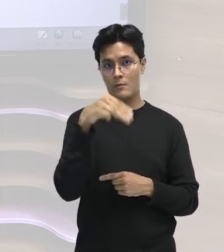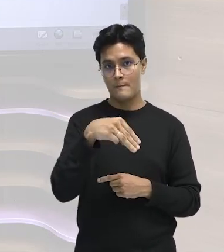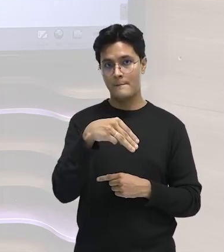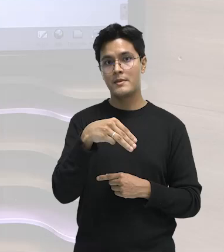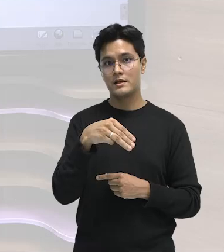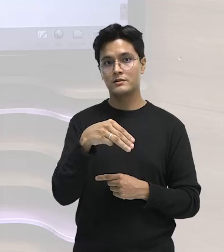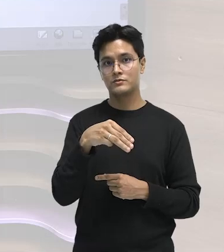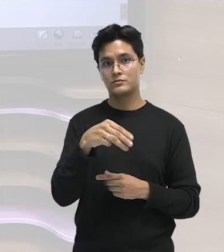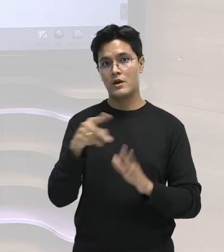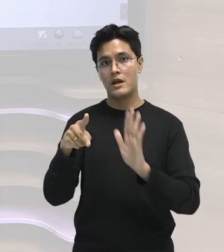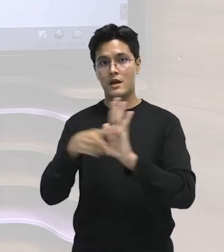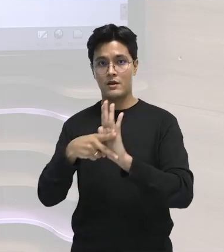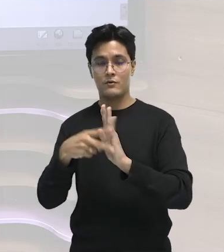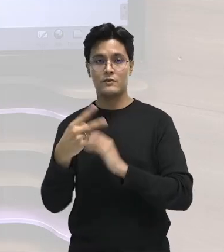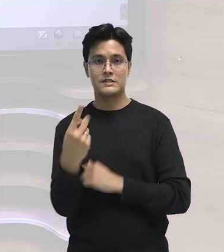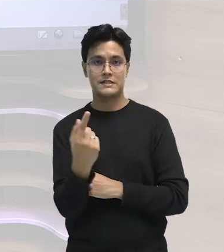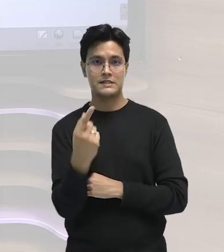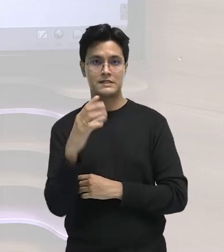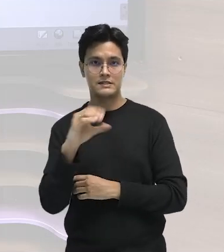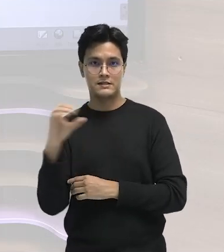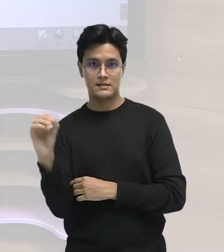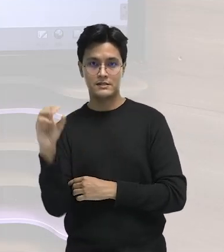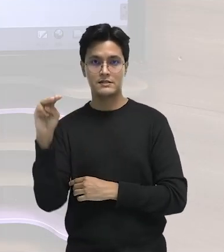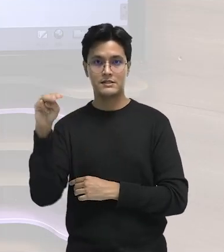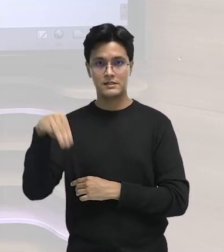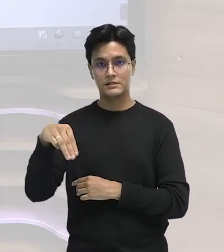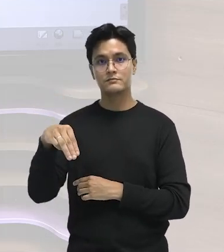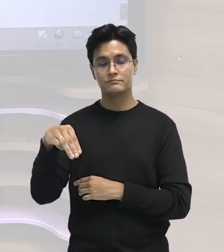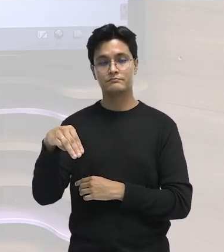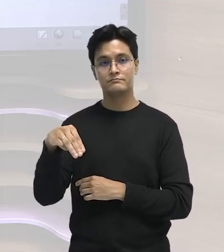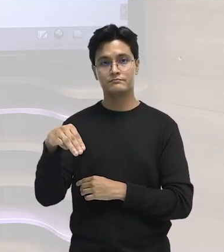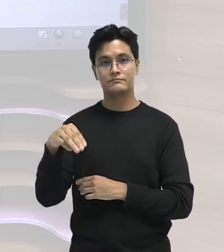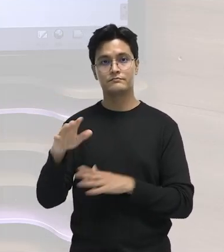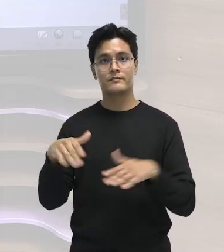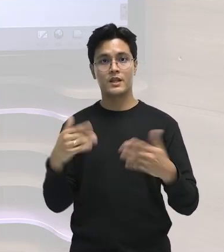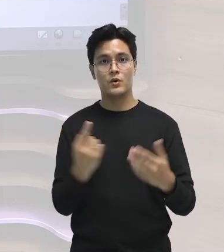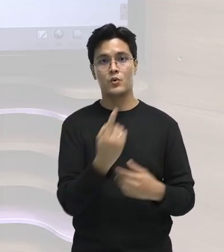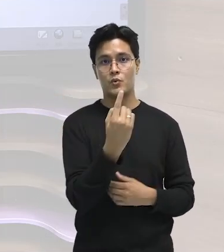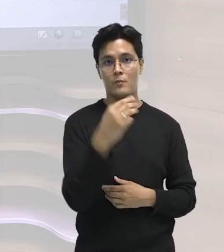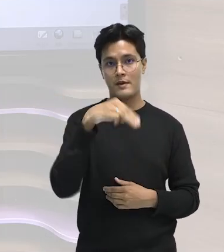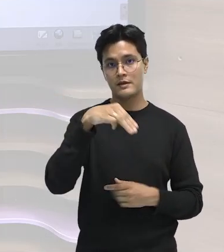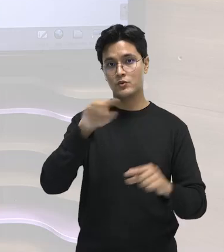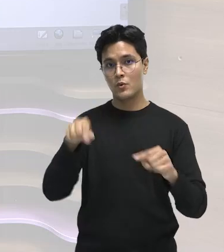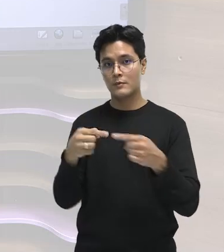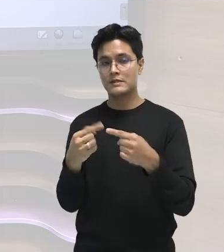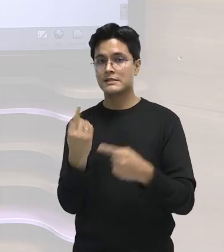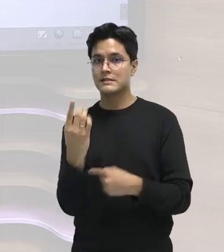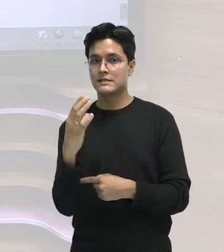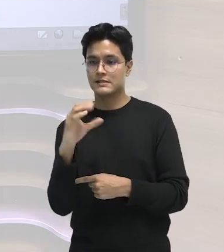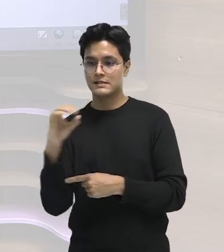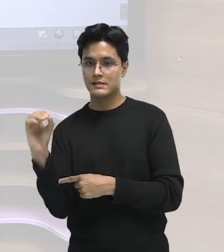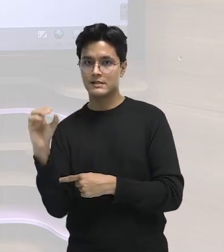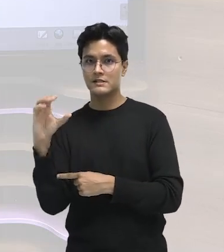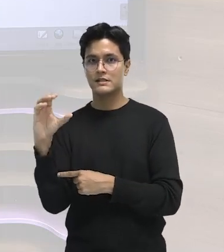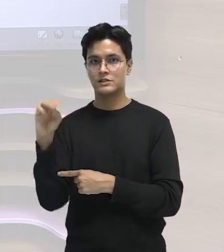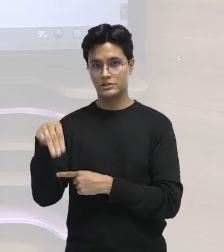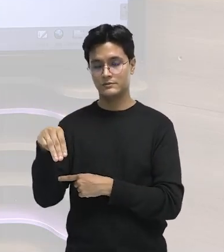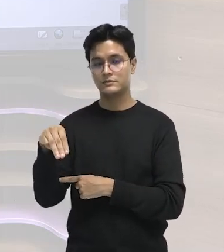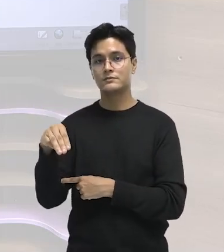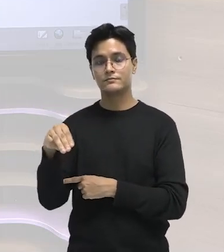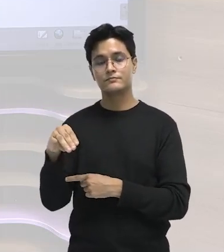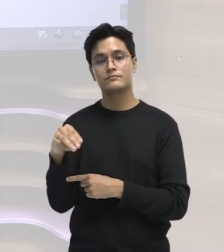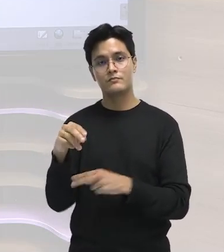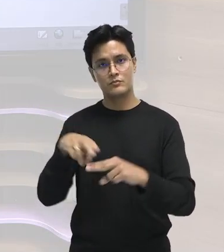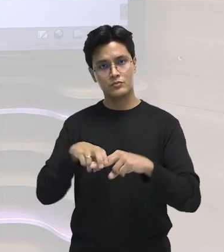que 100 centímetros. Ou seja, dentro de 1 metro cabem 100 centímetros. Tudo bem? Por isso que a gente